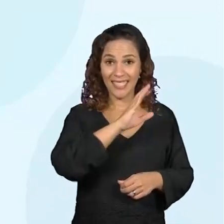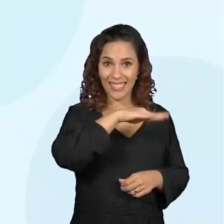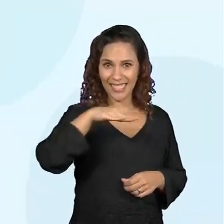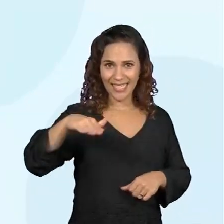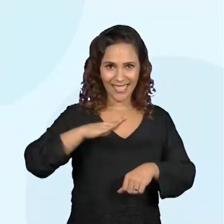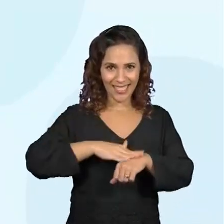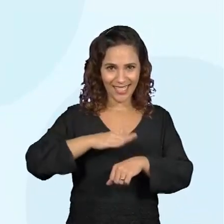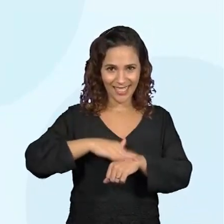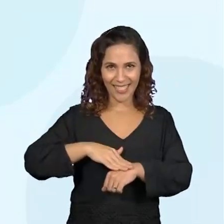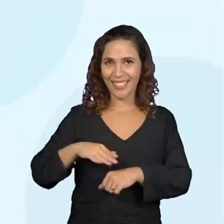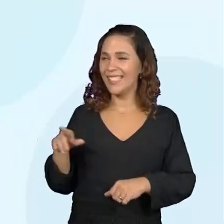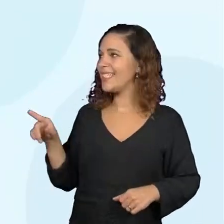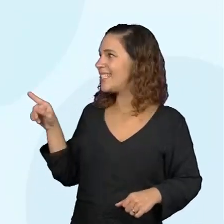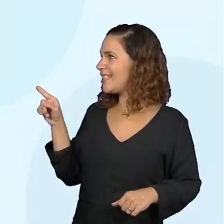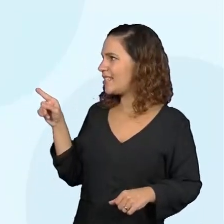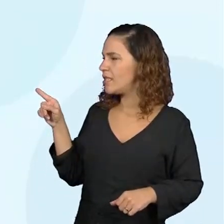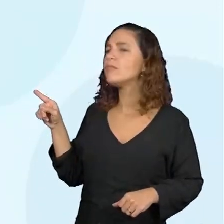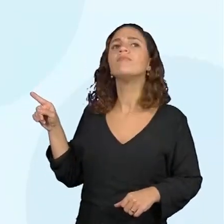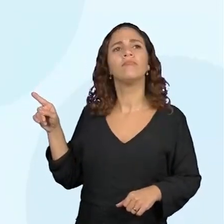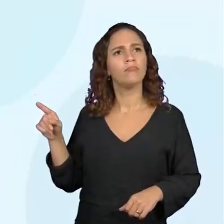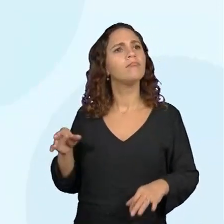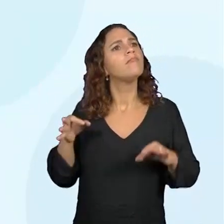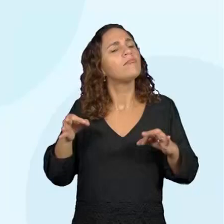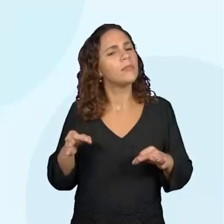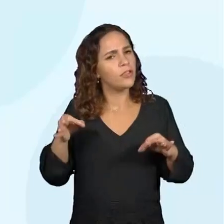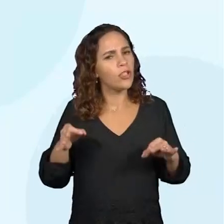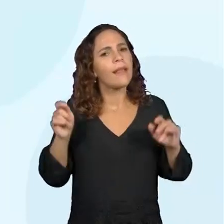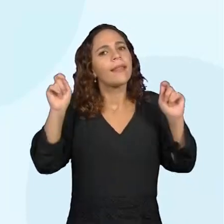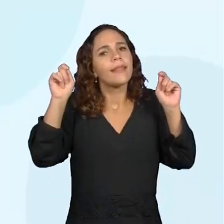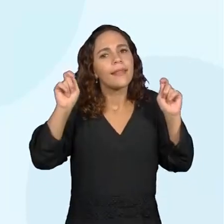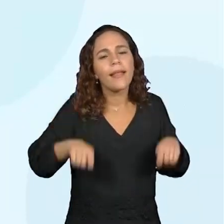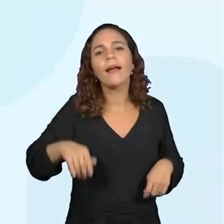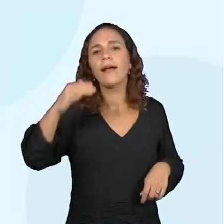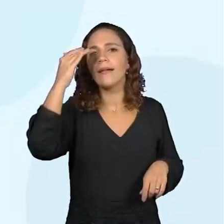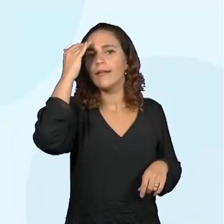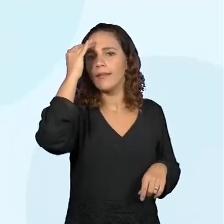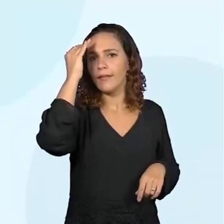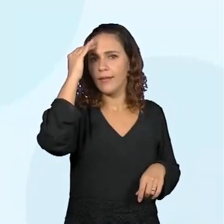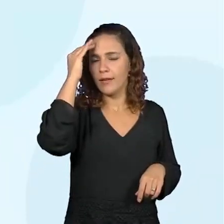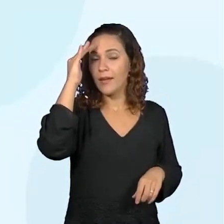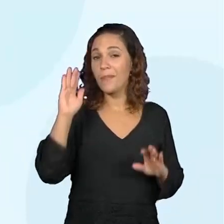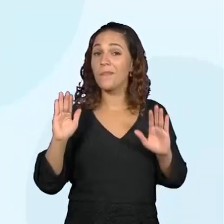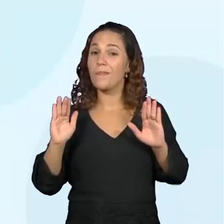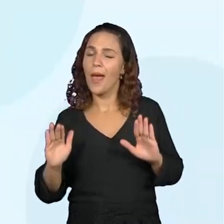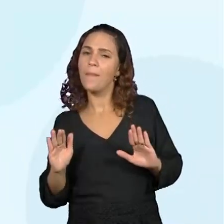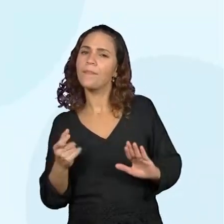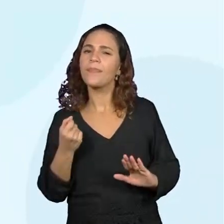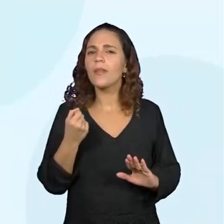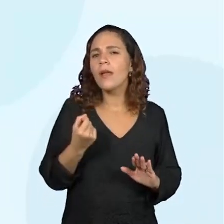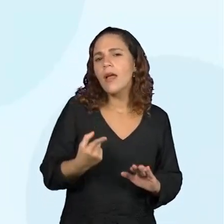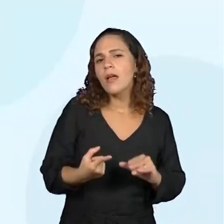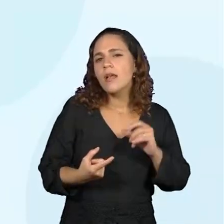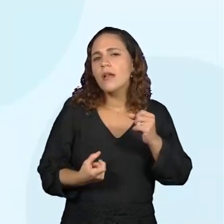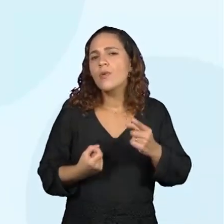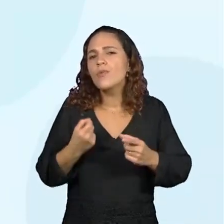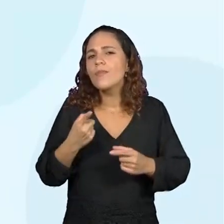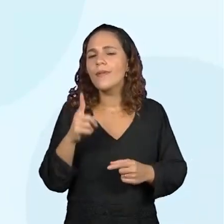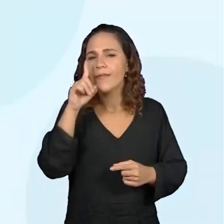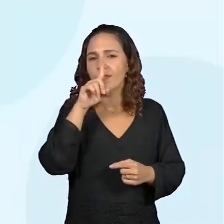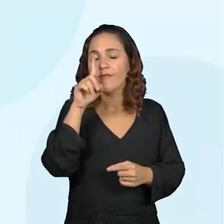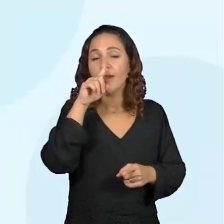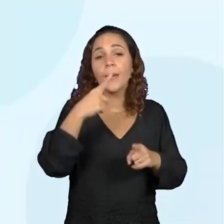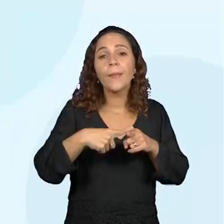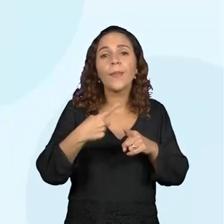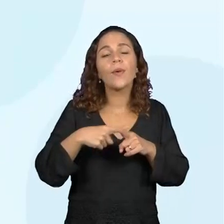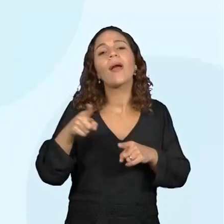isso, escreveu bem legal, dá para a gente entender o que está escrito, porém, ela pensou do jeito que ela fala,